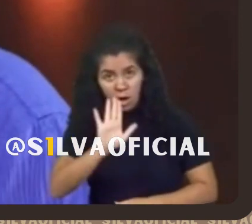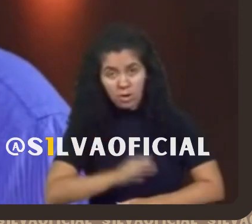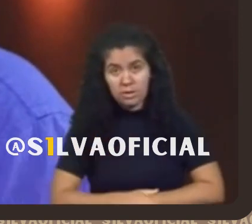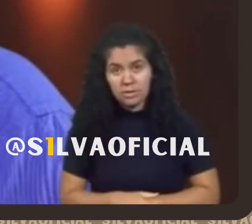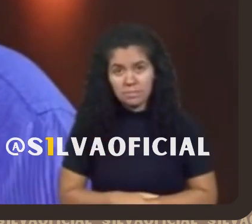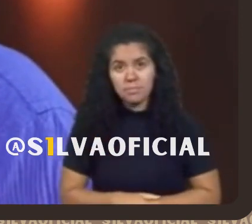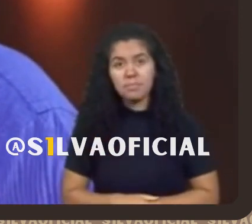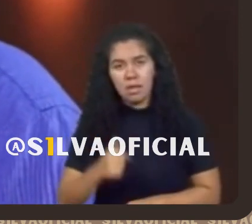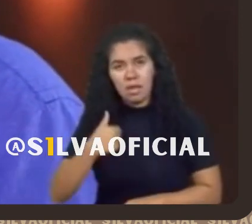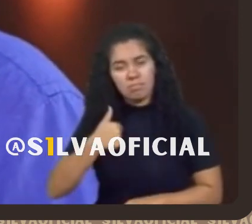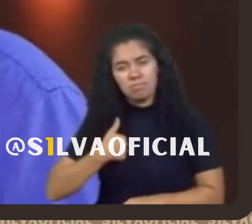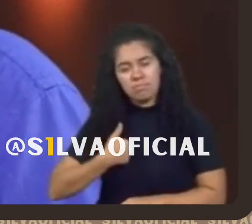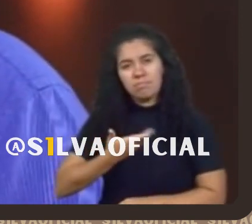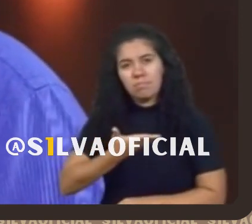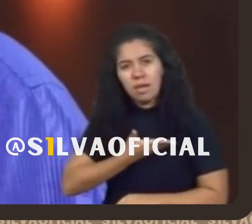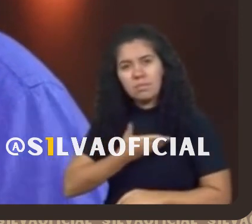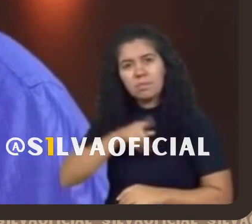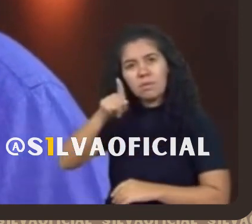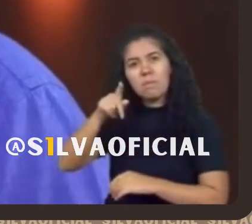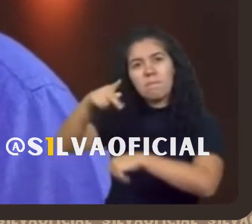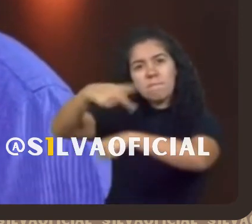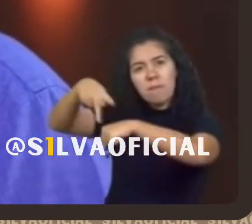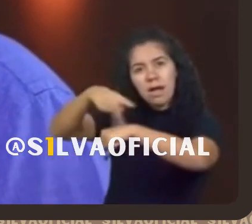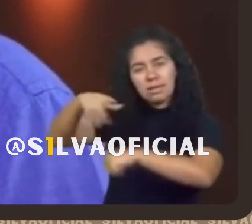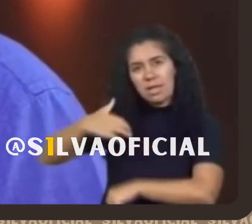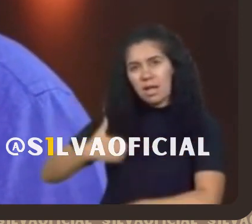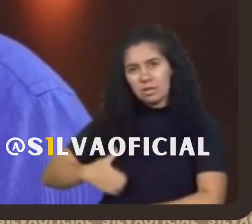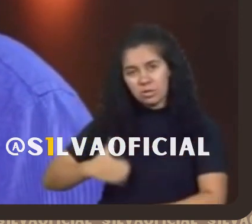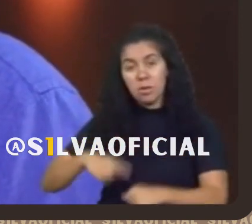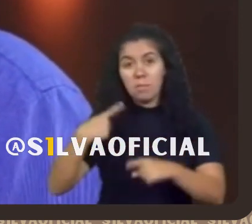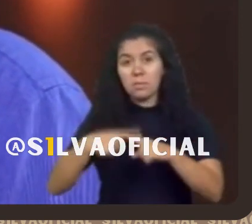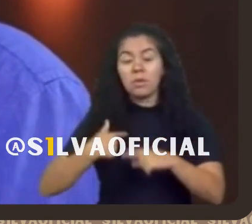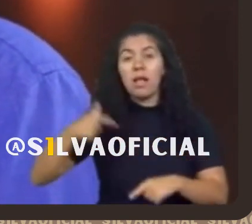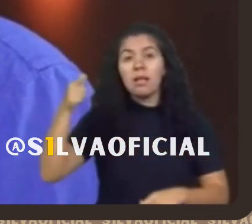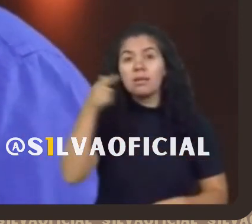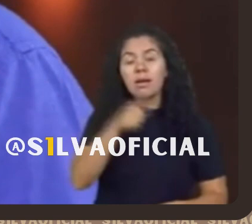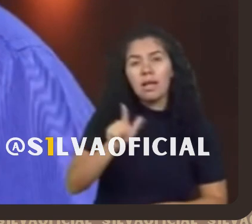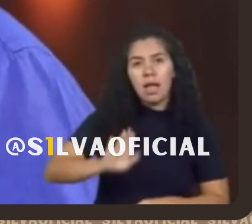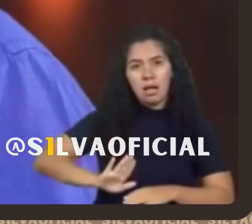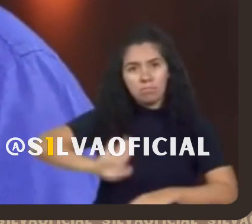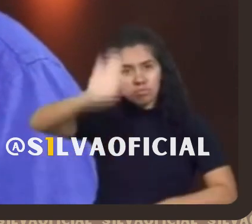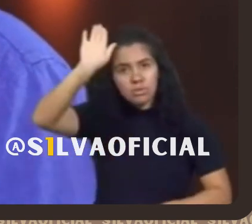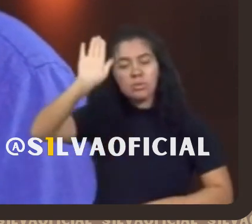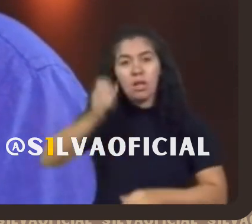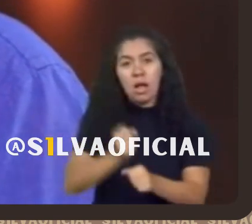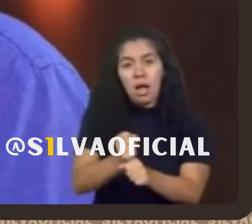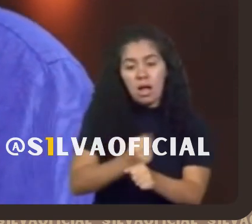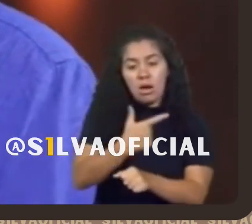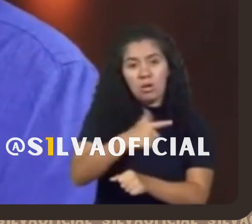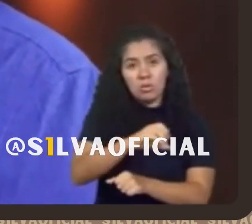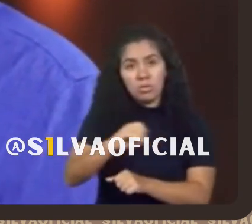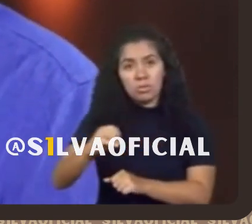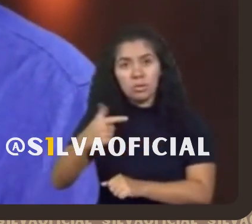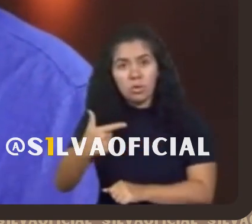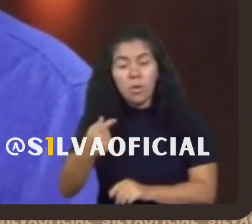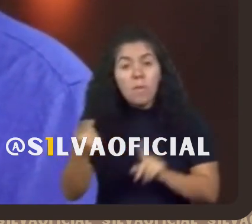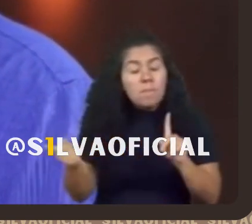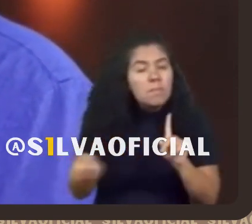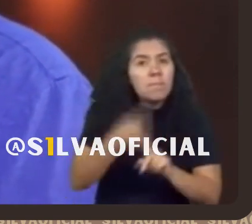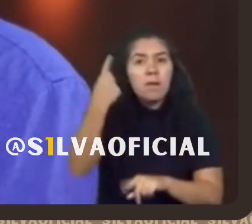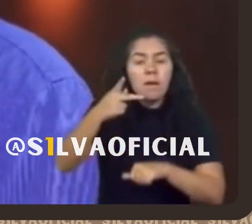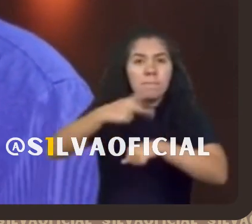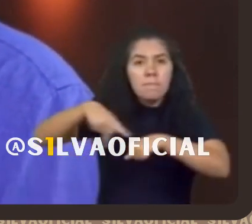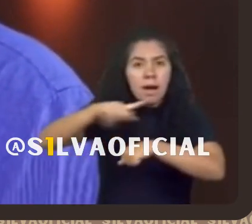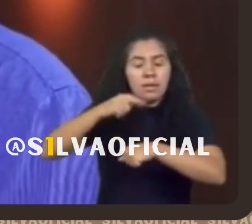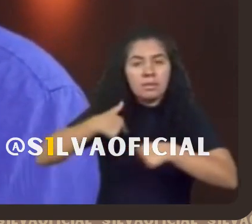Argentina foi que quando eu ganhei as eleições em 2002 o primeiro país que eu Visitei antes de tomar posse